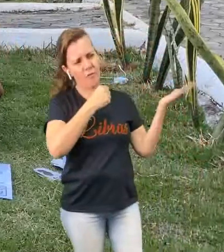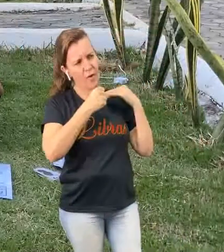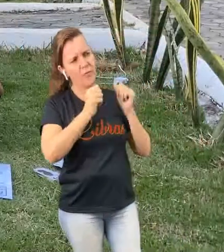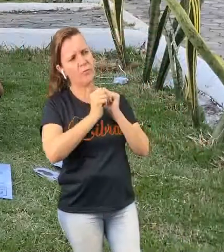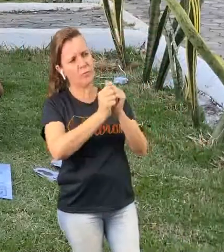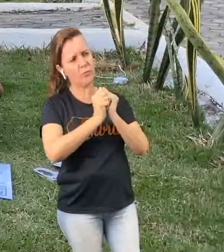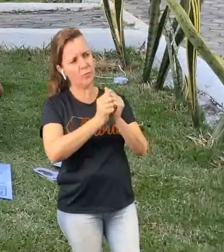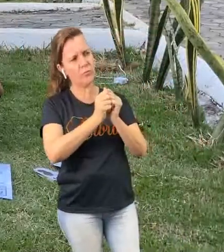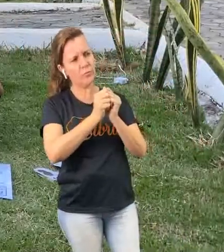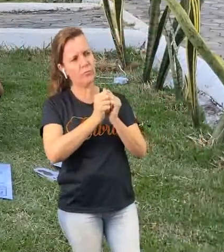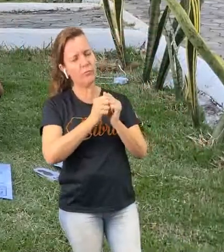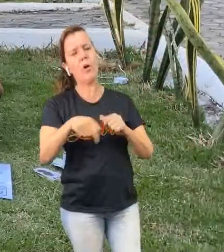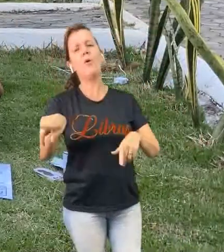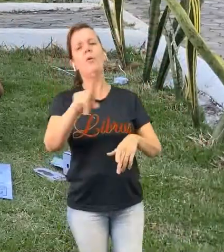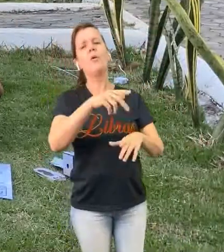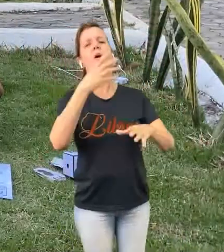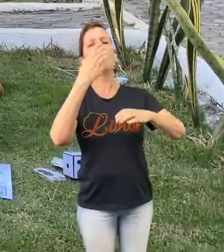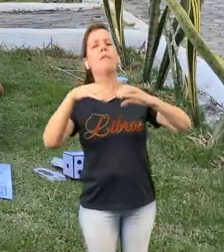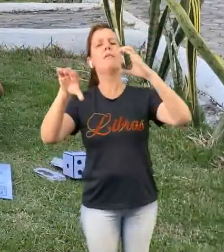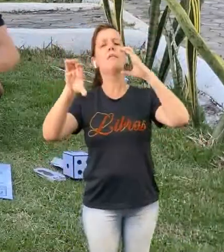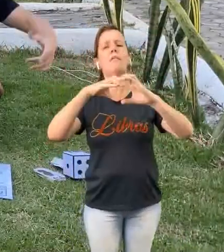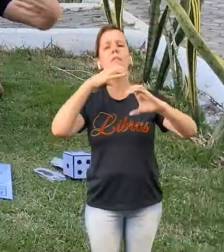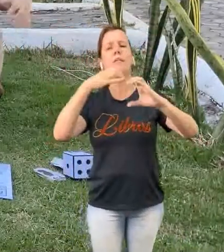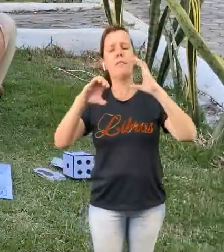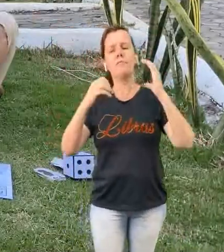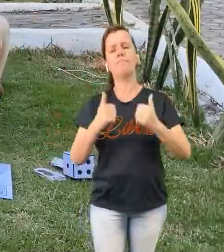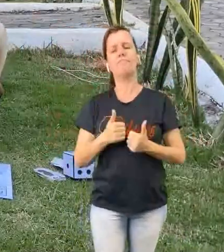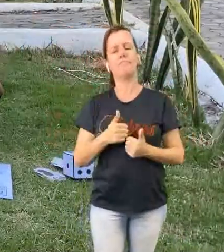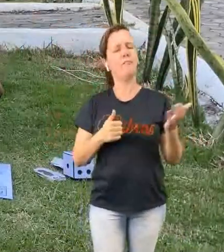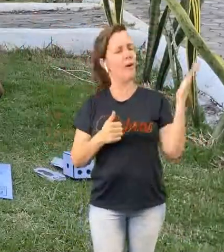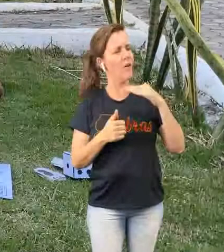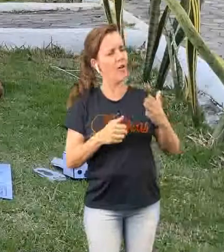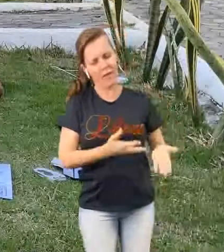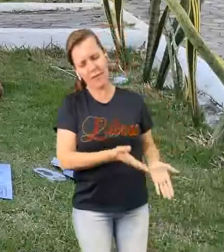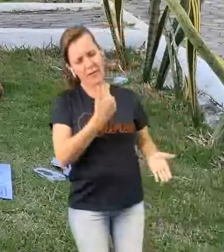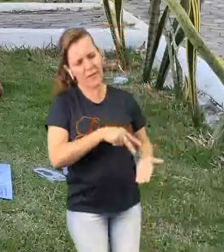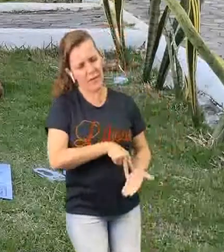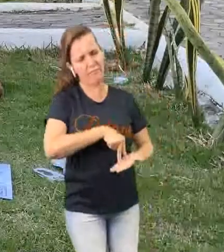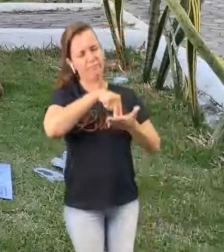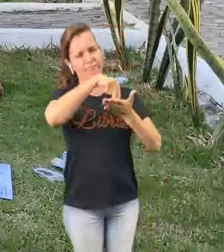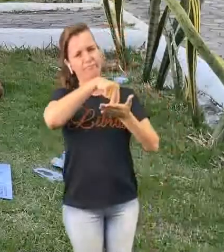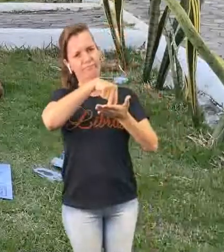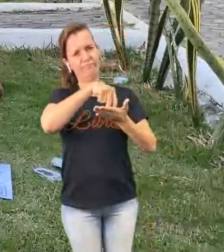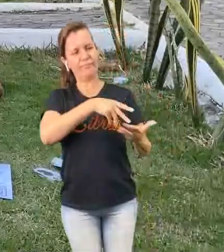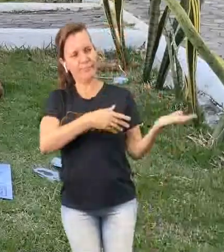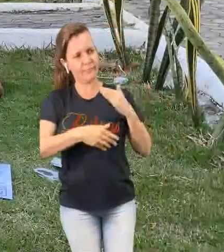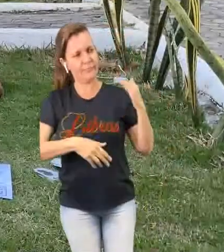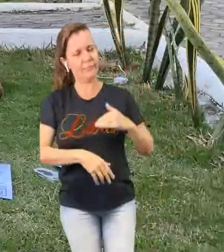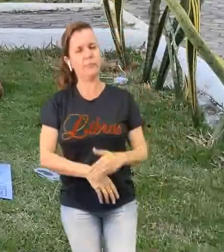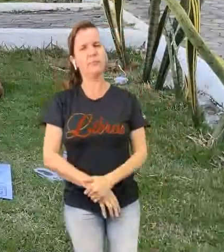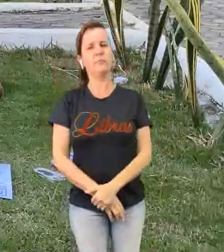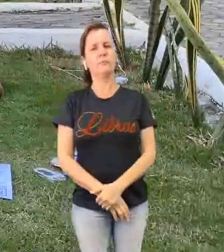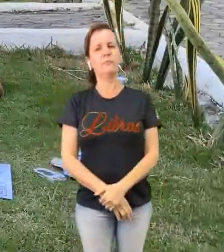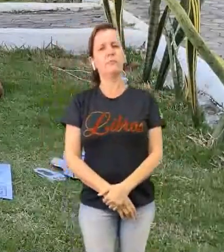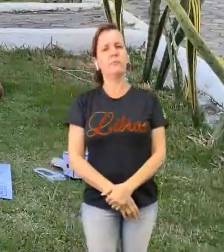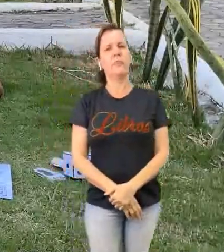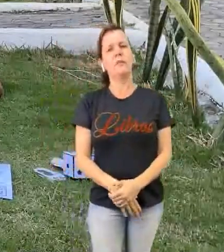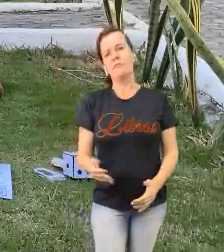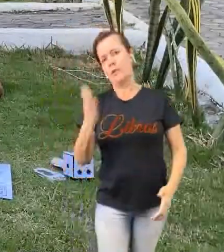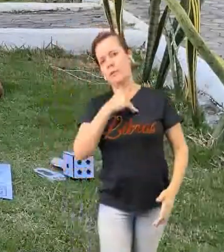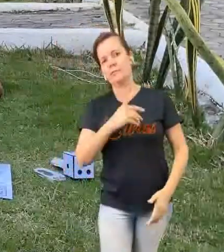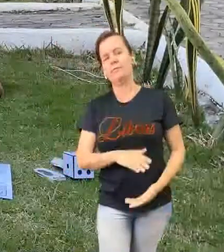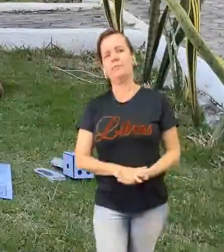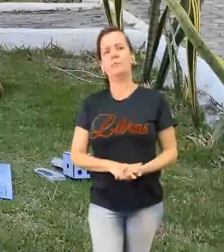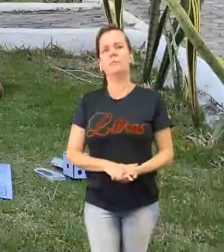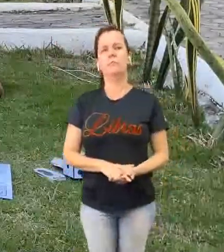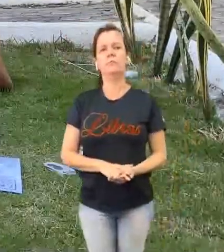Vovó. Vamos cantar junto com eles? Vamos! Vamos então, levanta! Vamos! Levanta, levanta! Vamos! Vamos